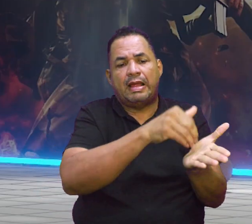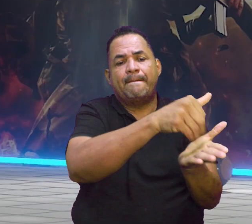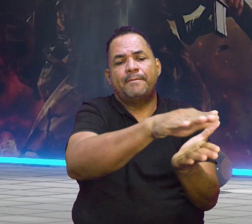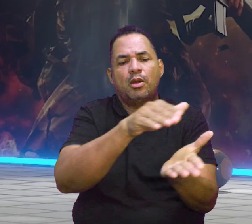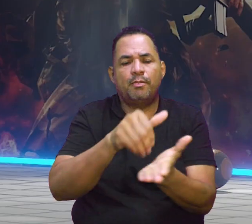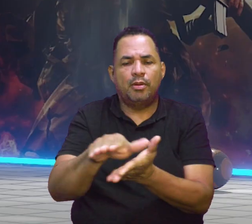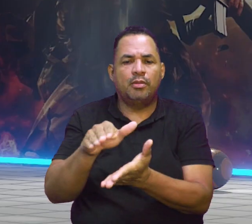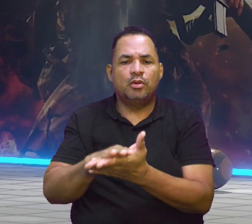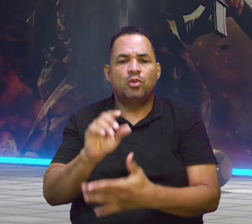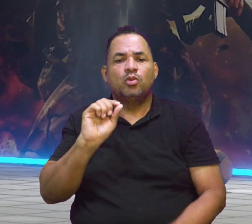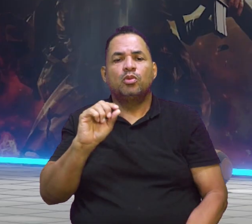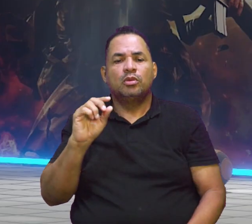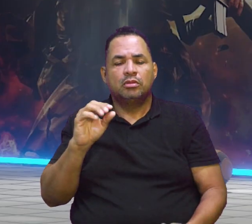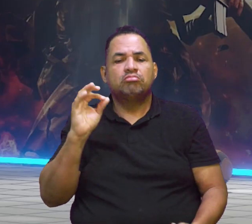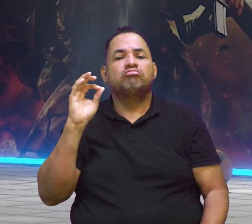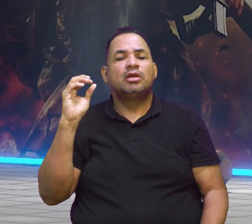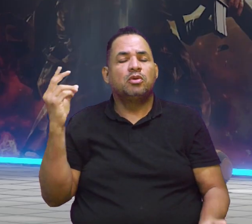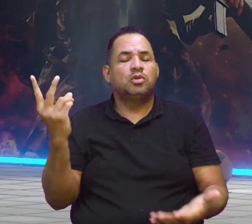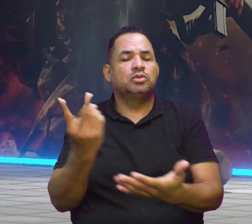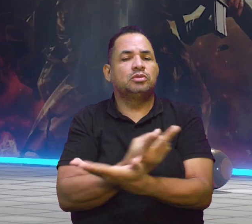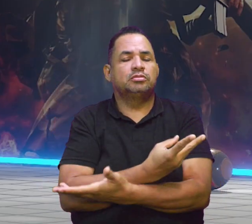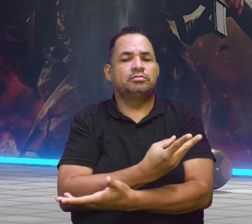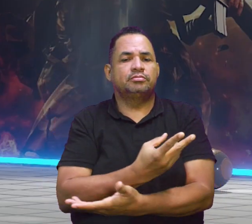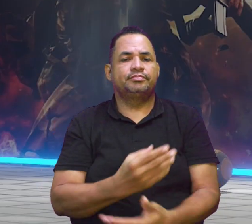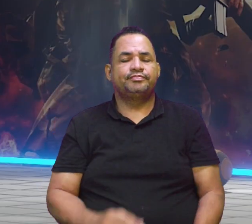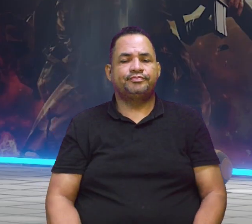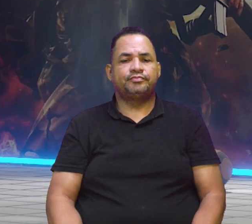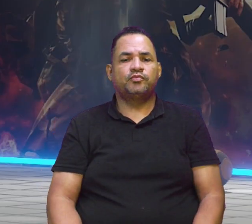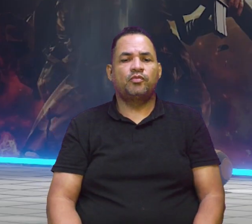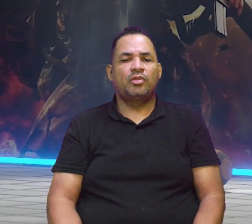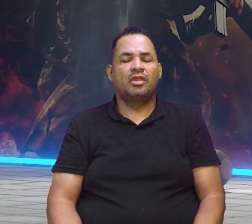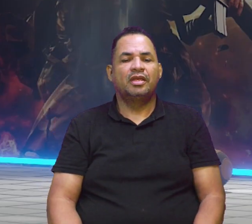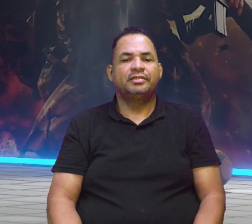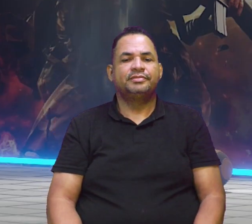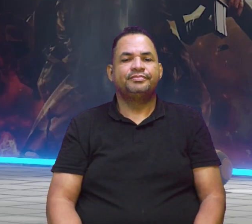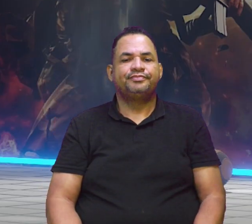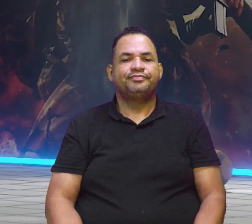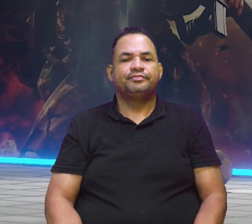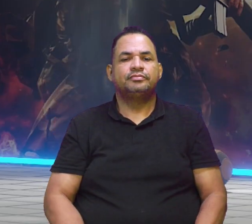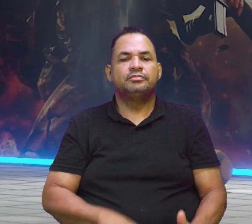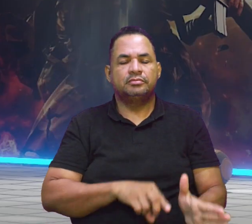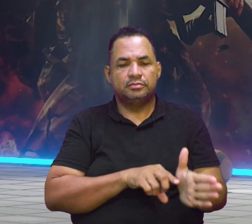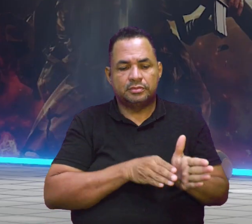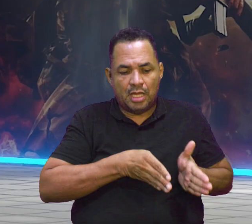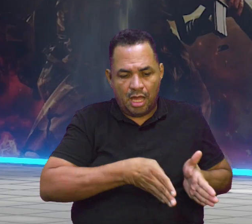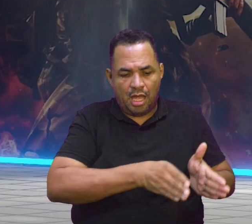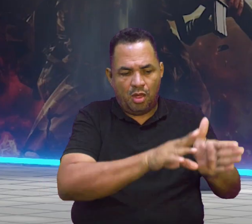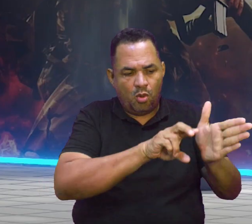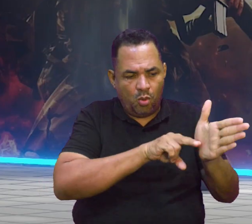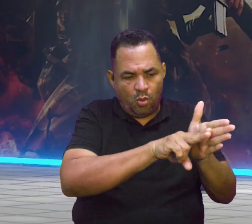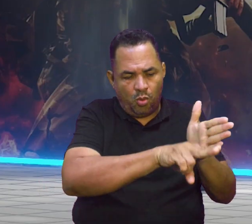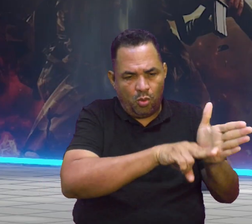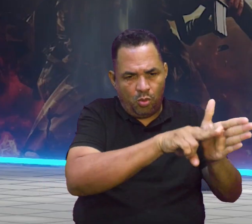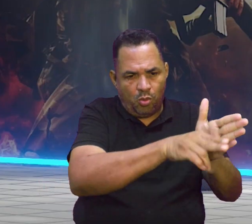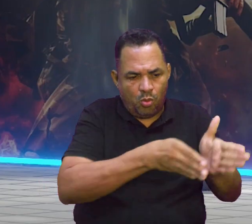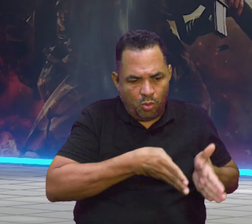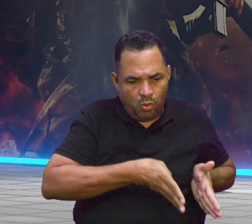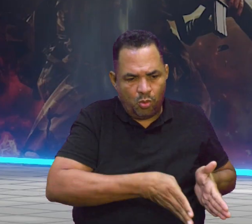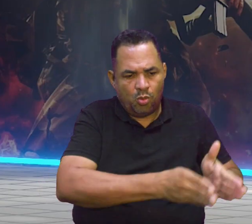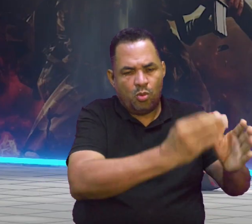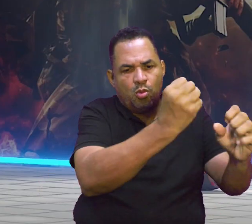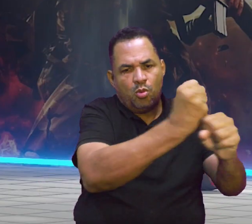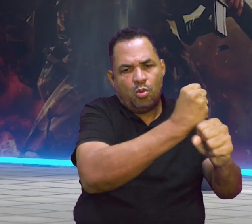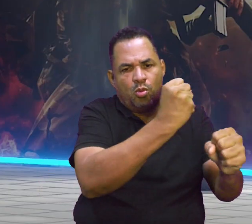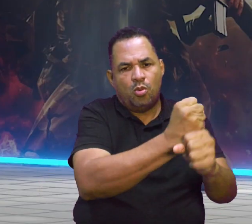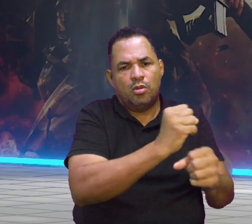foi feito. Então, essa estrada de ferro ela vai ser construída, muita gente vai chegar para